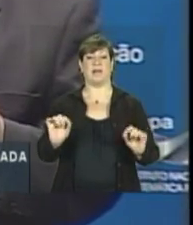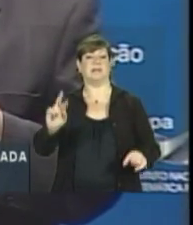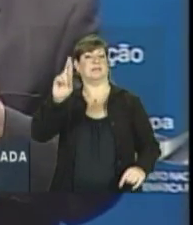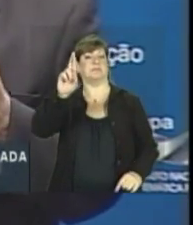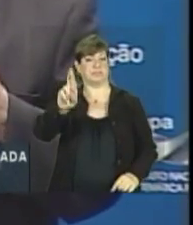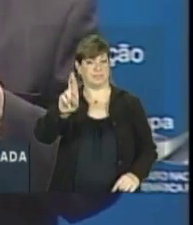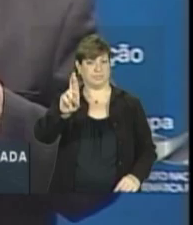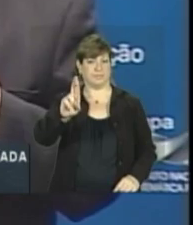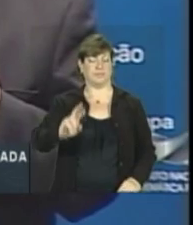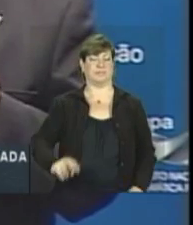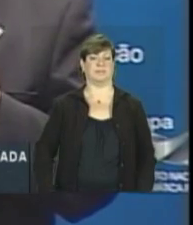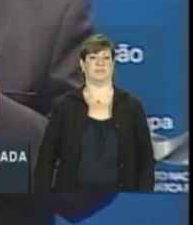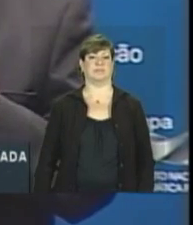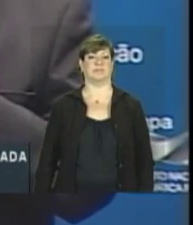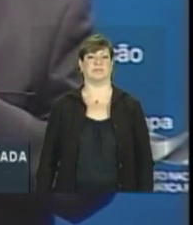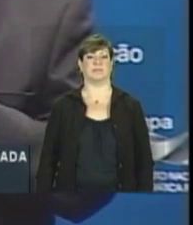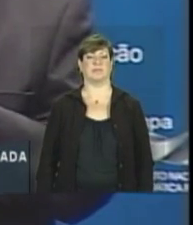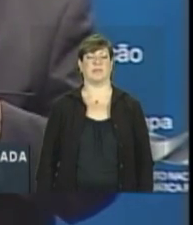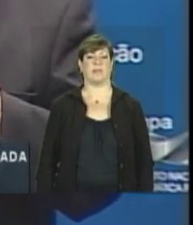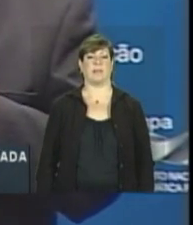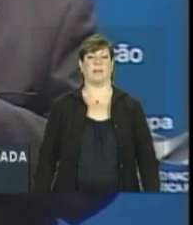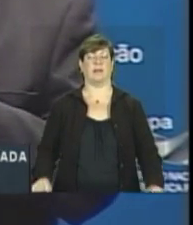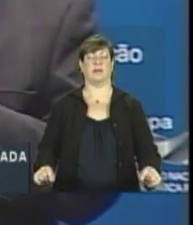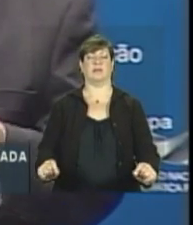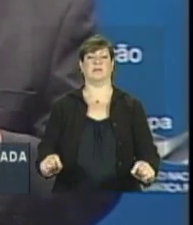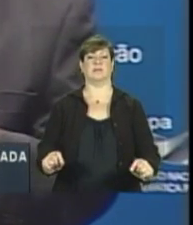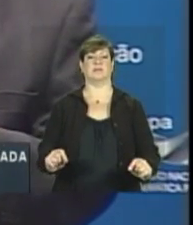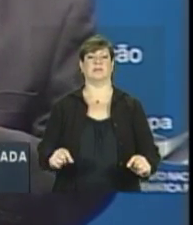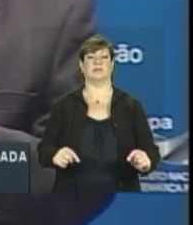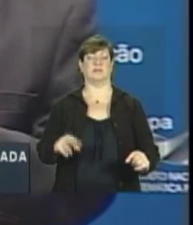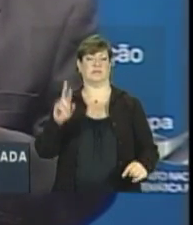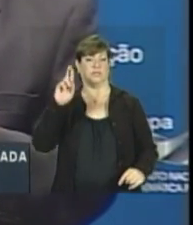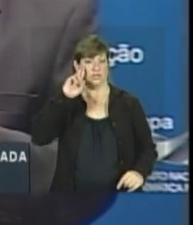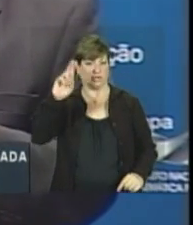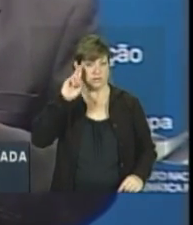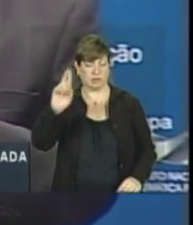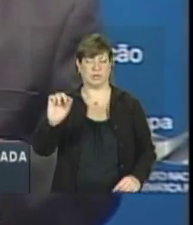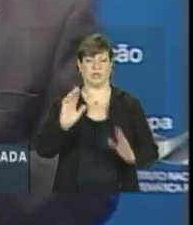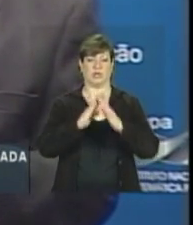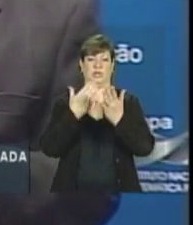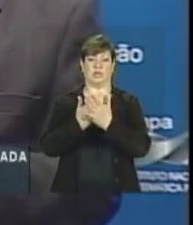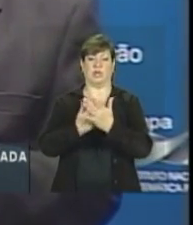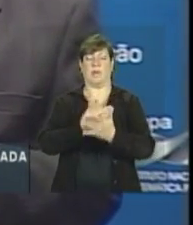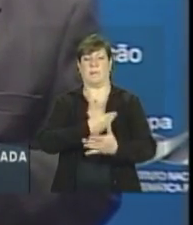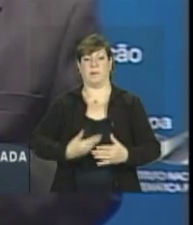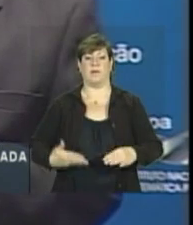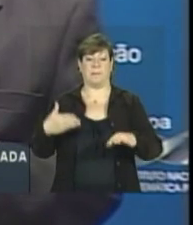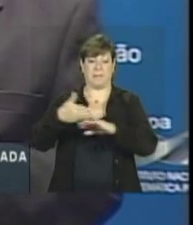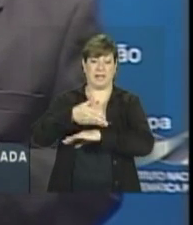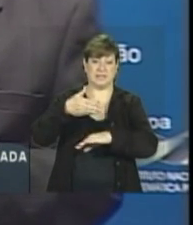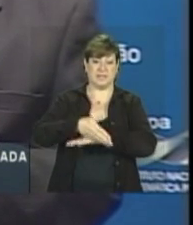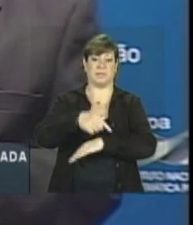representam os diretores de escola pública, escolas que participam